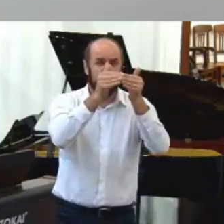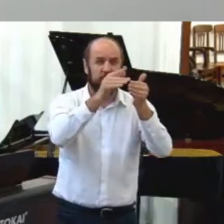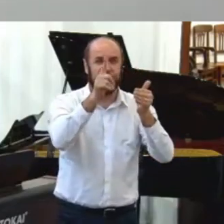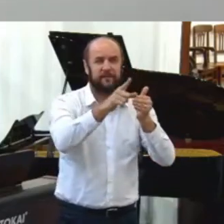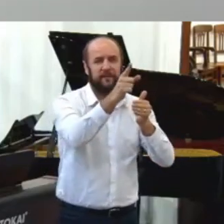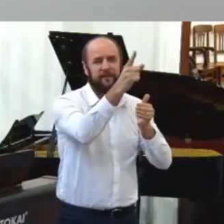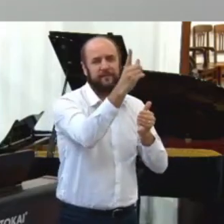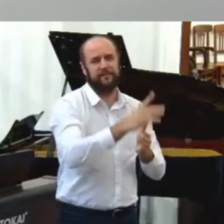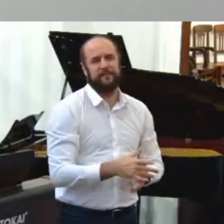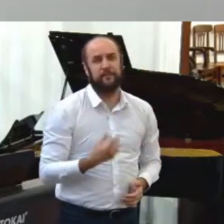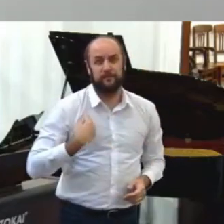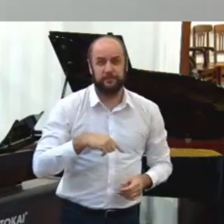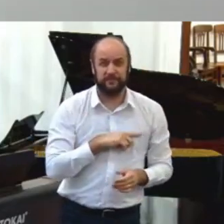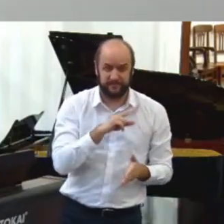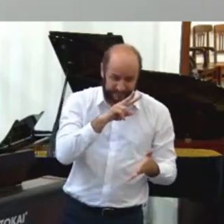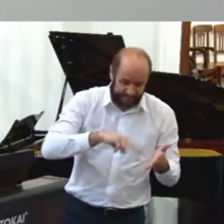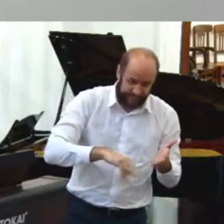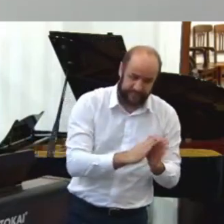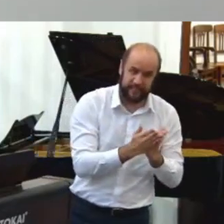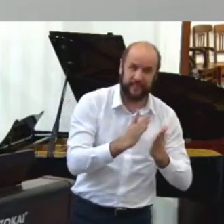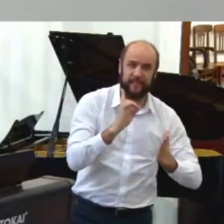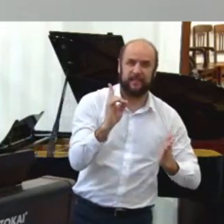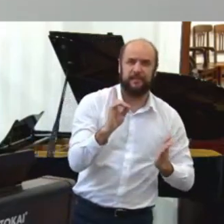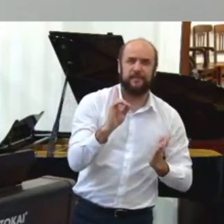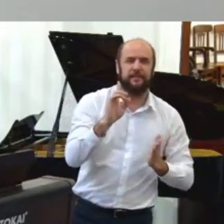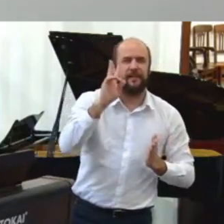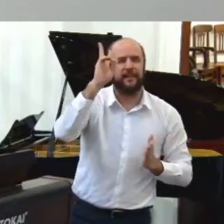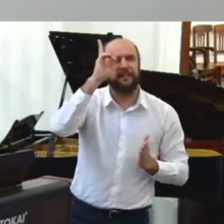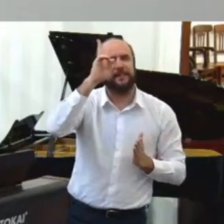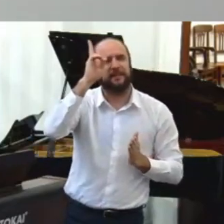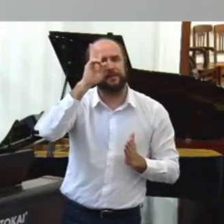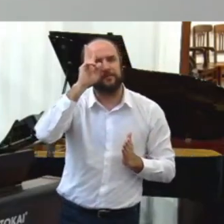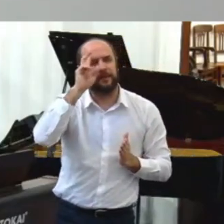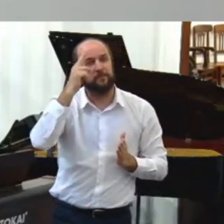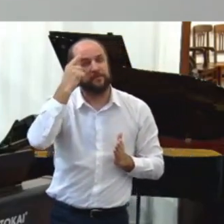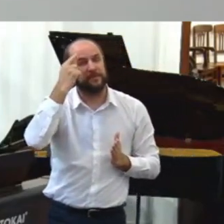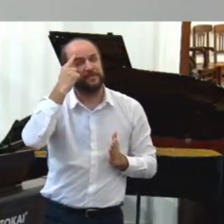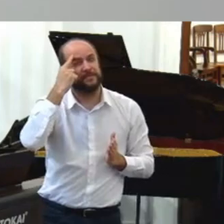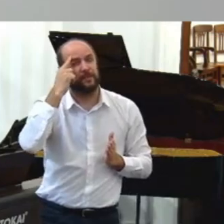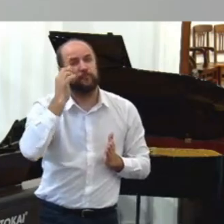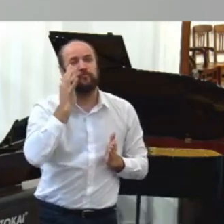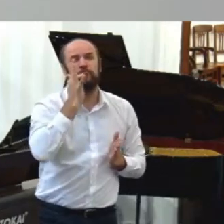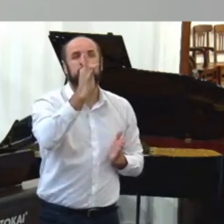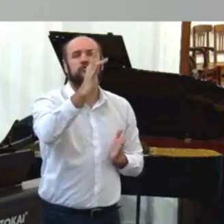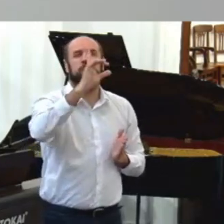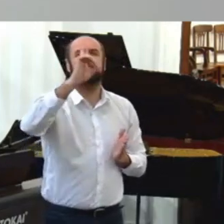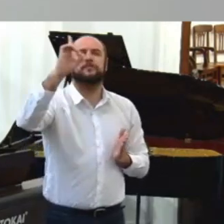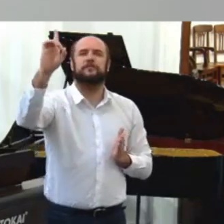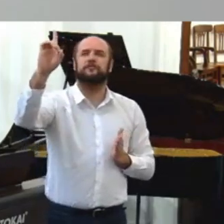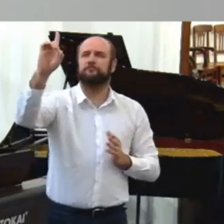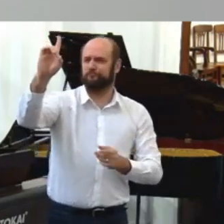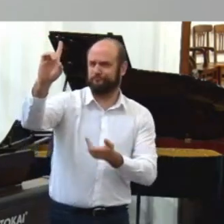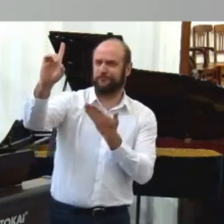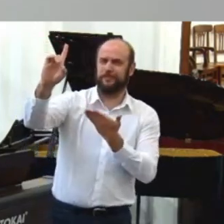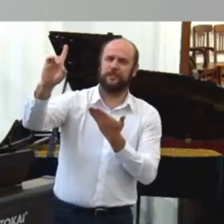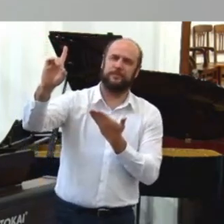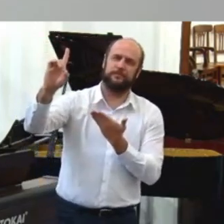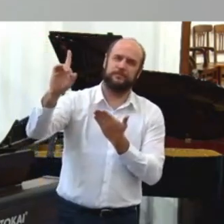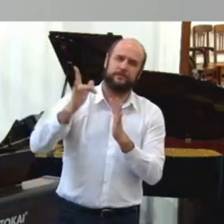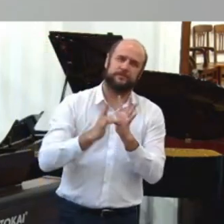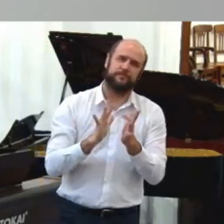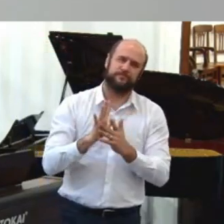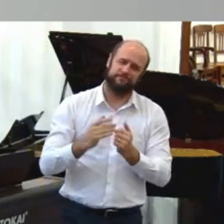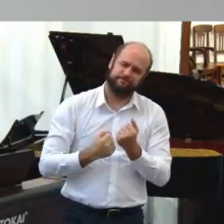uma passagem como essa passagem nos remete à eternidade. Esse é o nosso Deus. Por isso Jesus Cristo